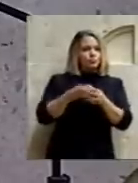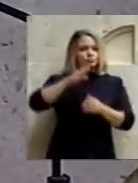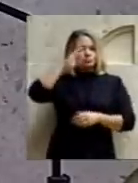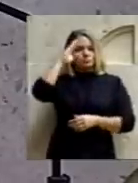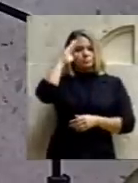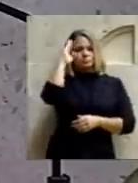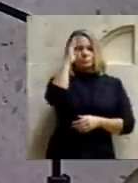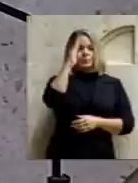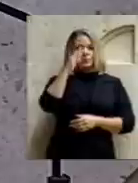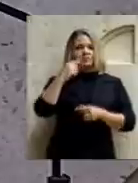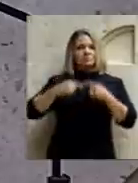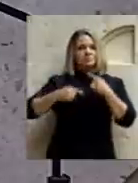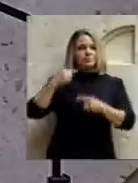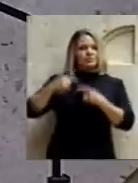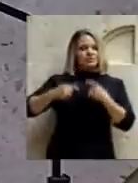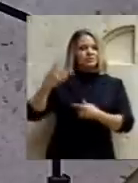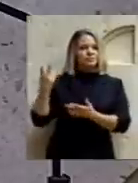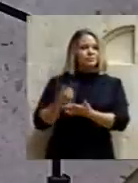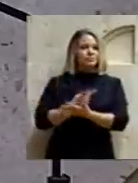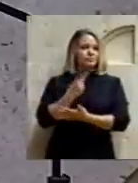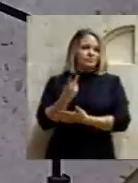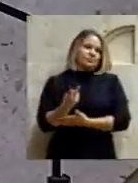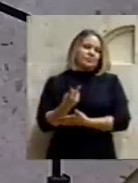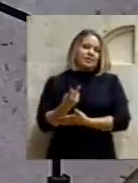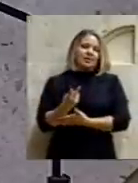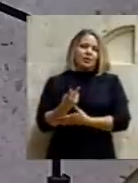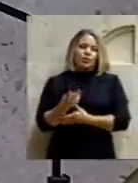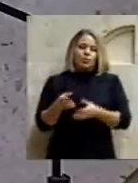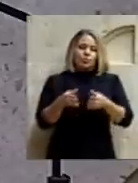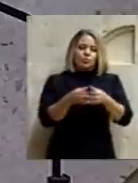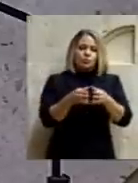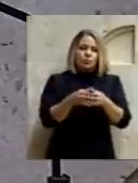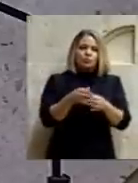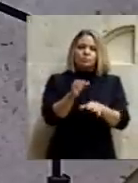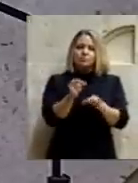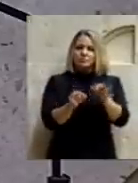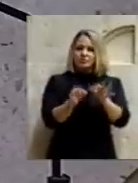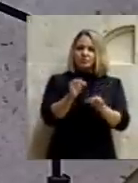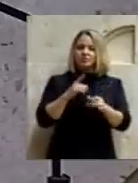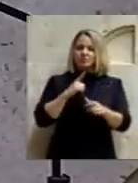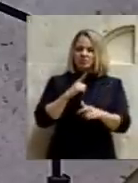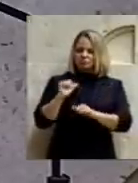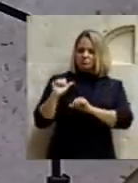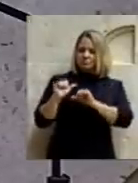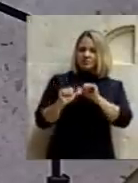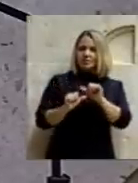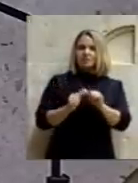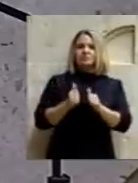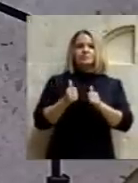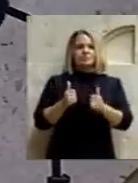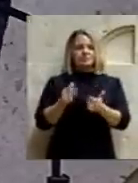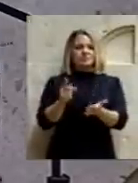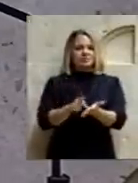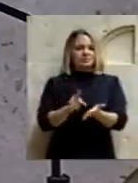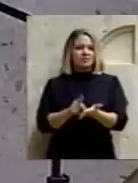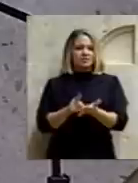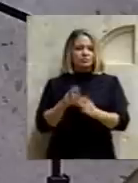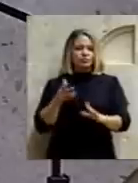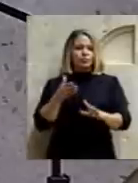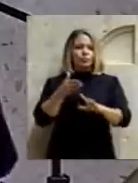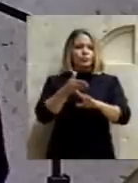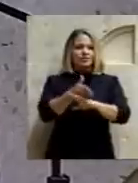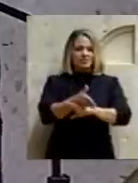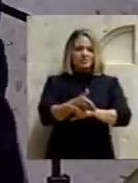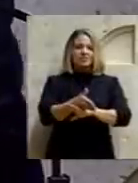no momento. O Poder Judiciário passa por grandes transformações e por uma inserção